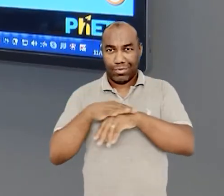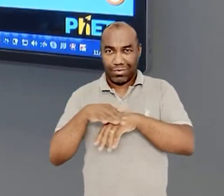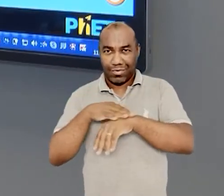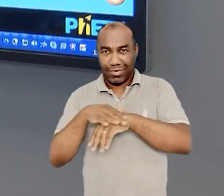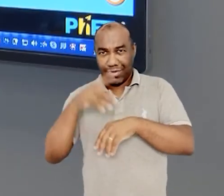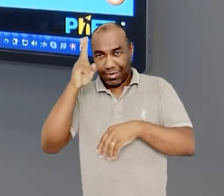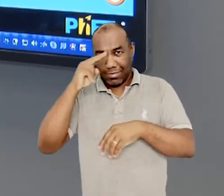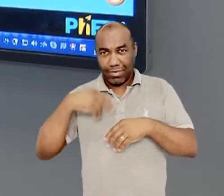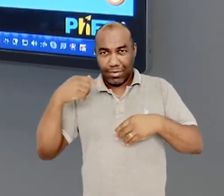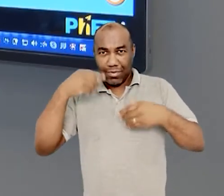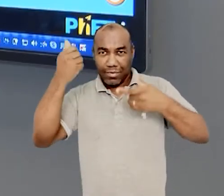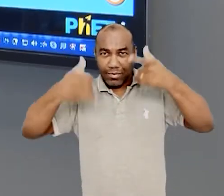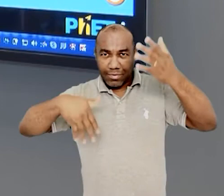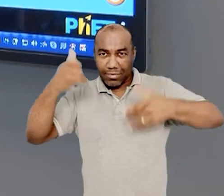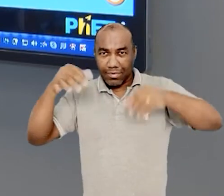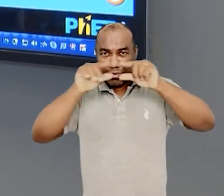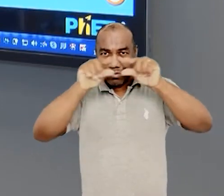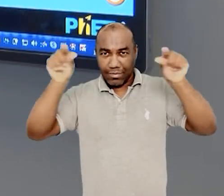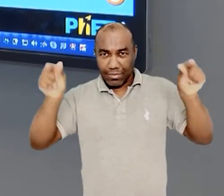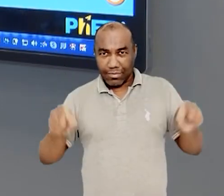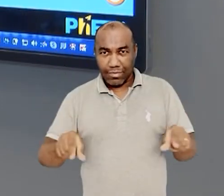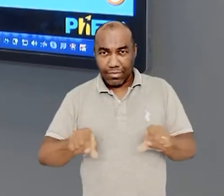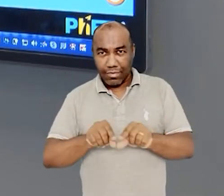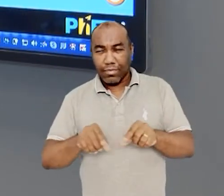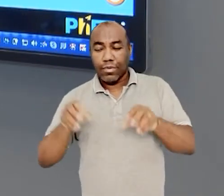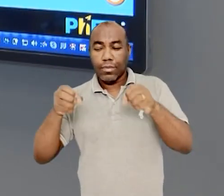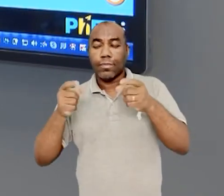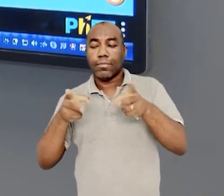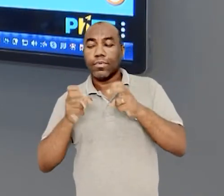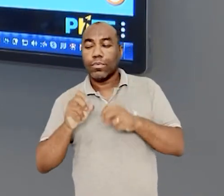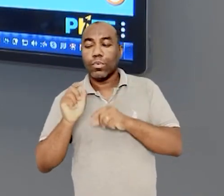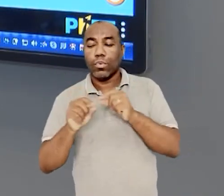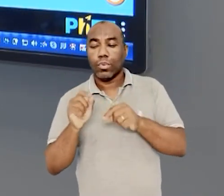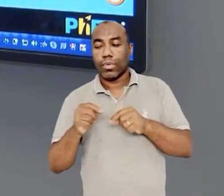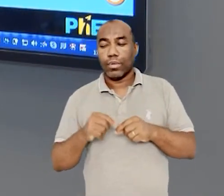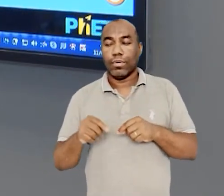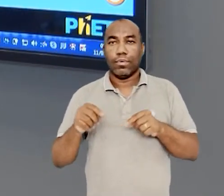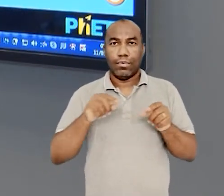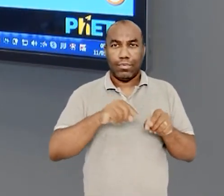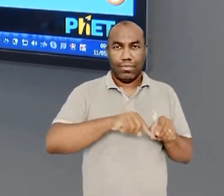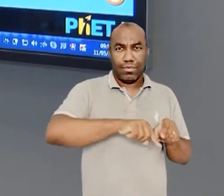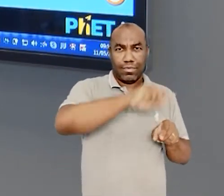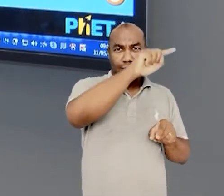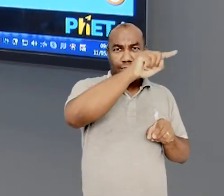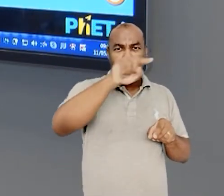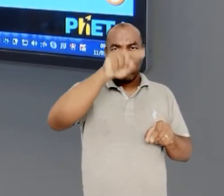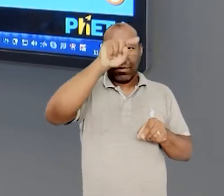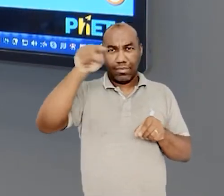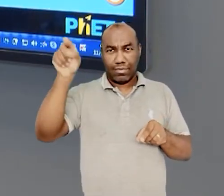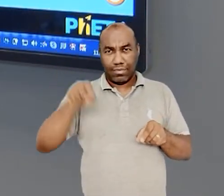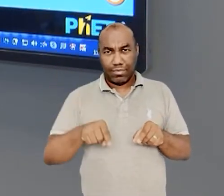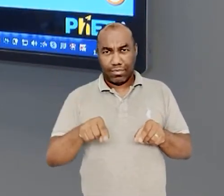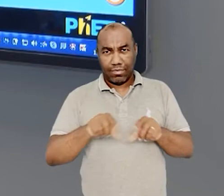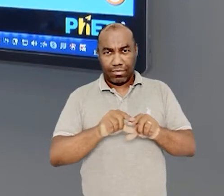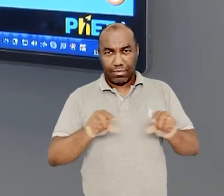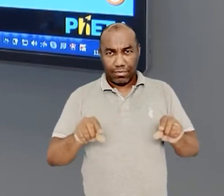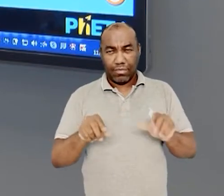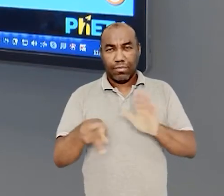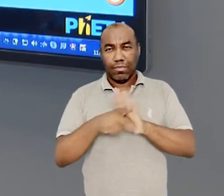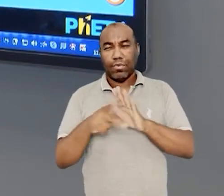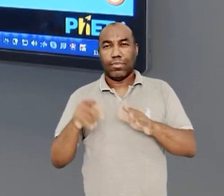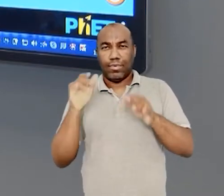conversando com vocês do circuito elétrico, e aí o que nós percebemos aqui? Veja, um fluxo ordenado de